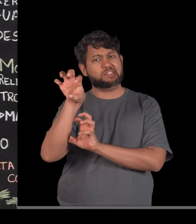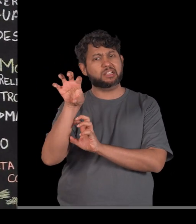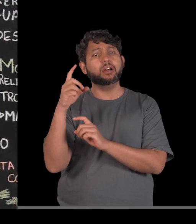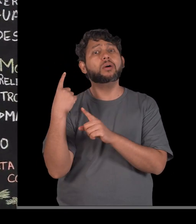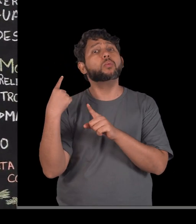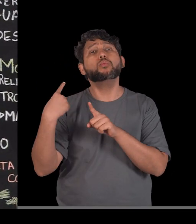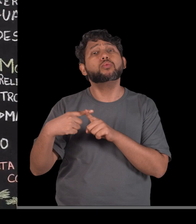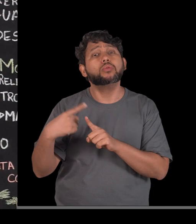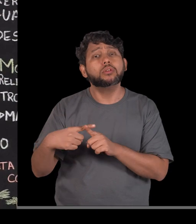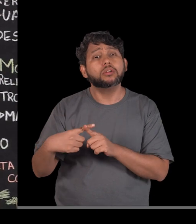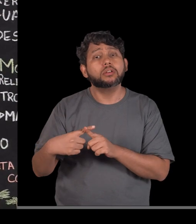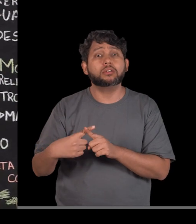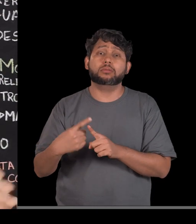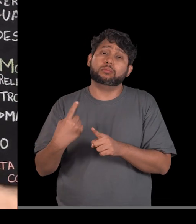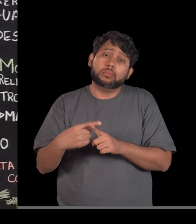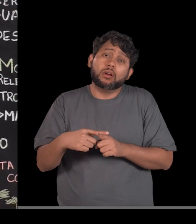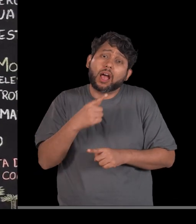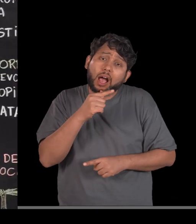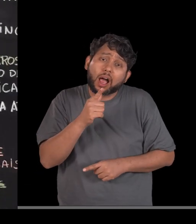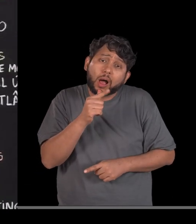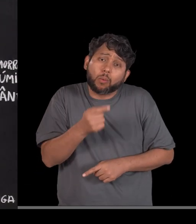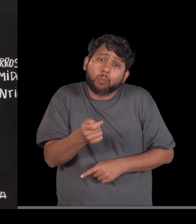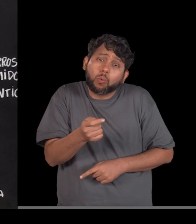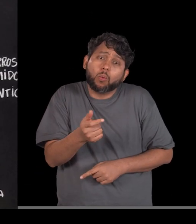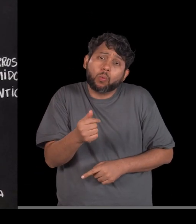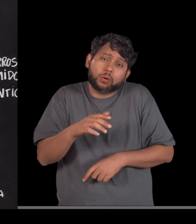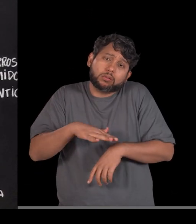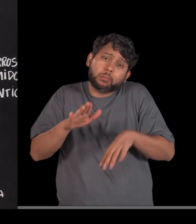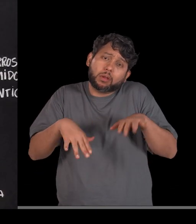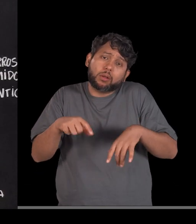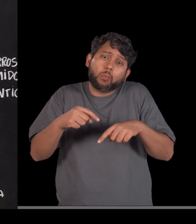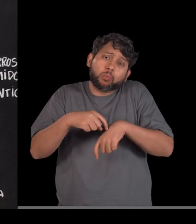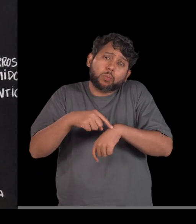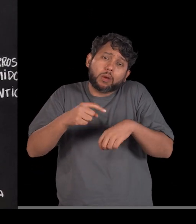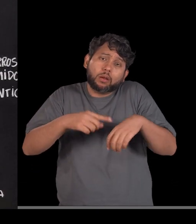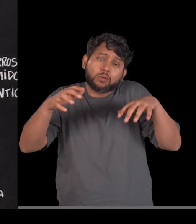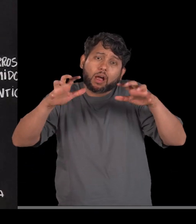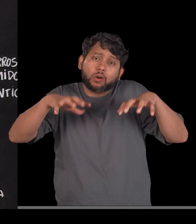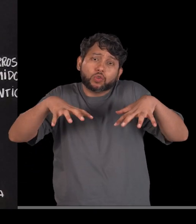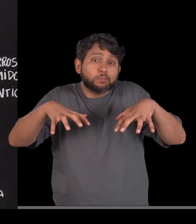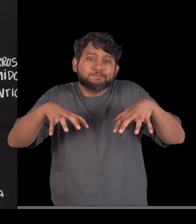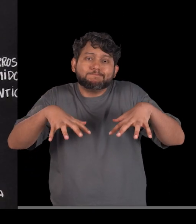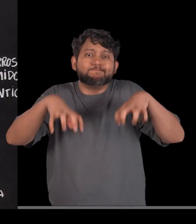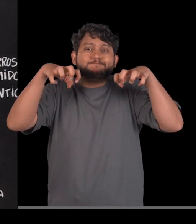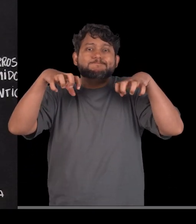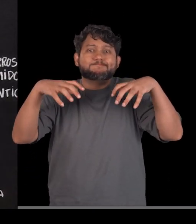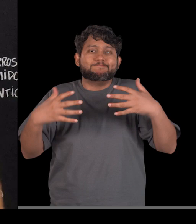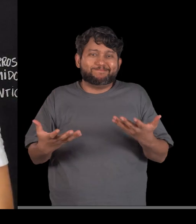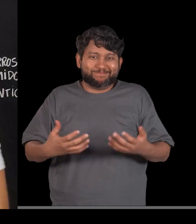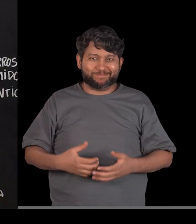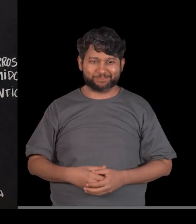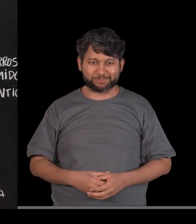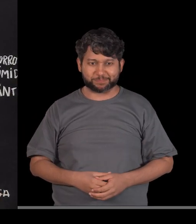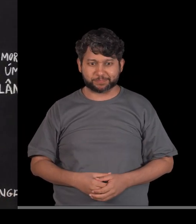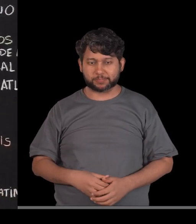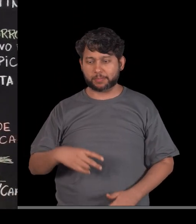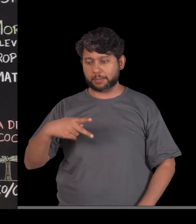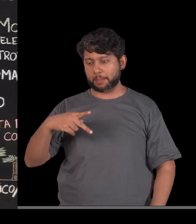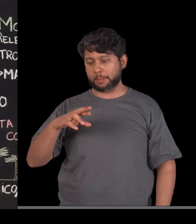conta exatamente da falta de água em determinados períodos do ano. Show? Vamos para o próximo.